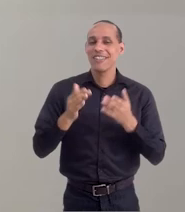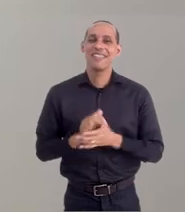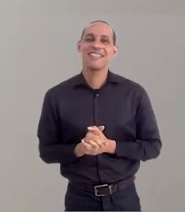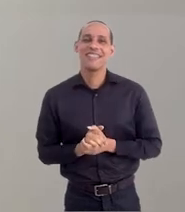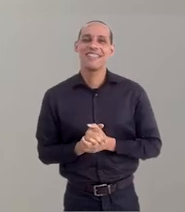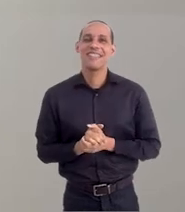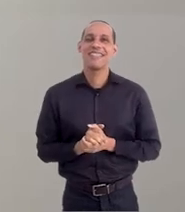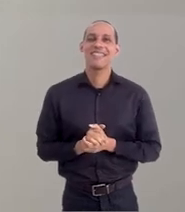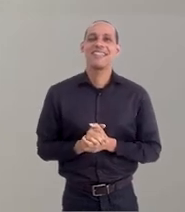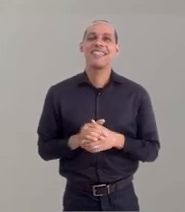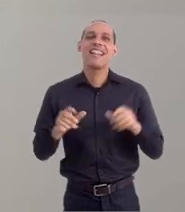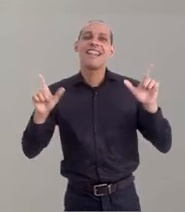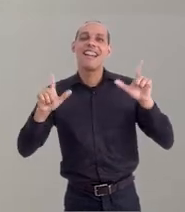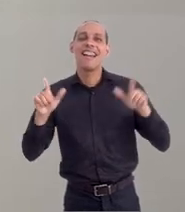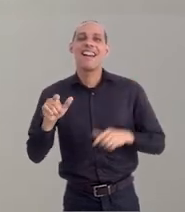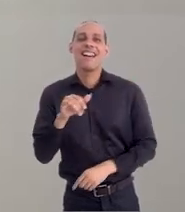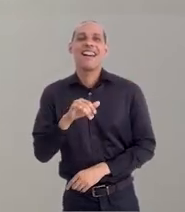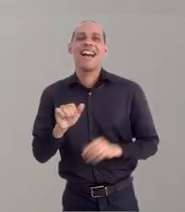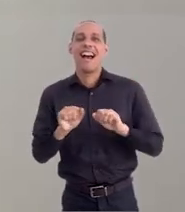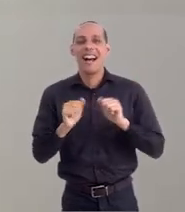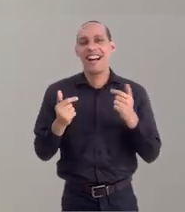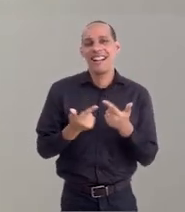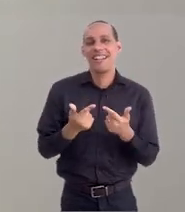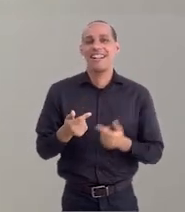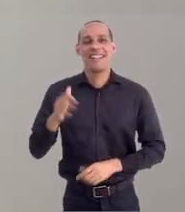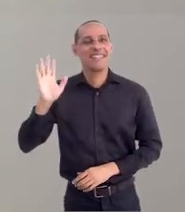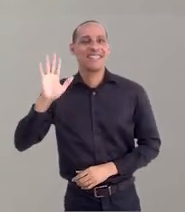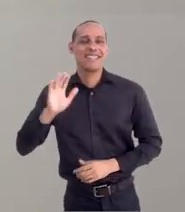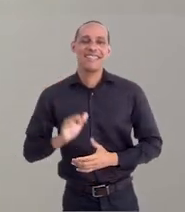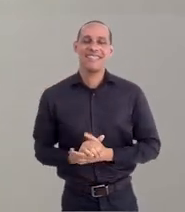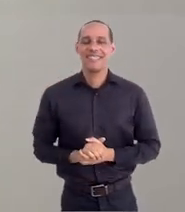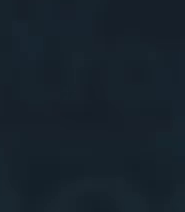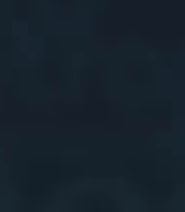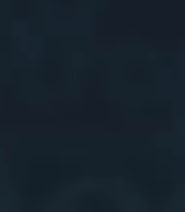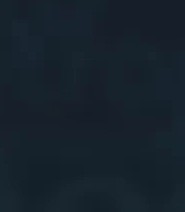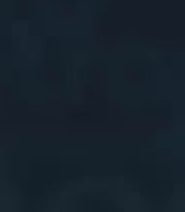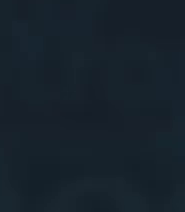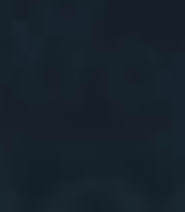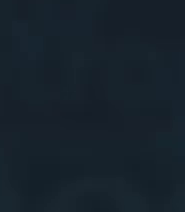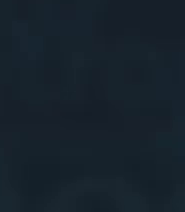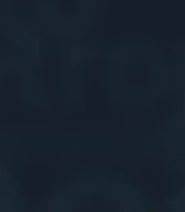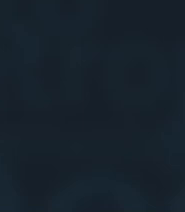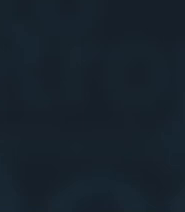de áudio, na sua plataforma de áudio preferida. TV Alerj, o canal do povo. Até a próxima.